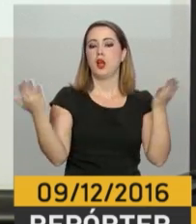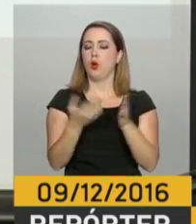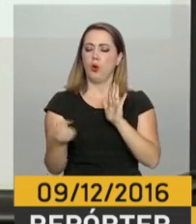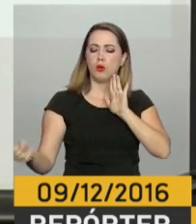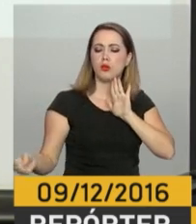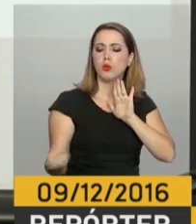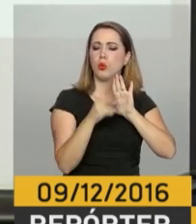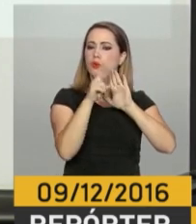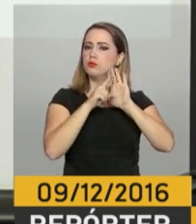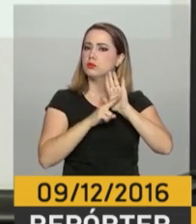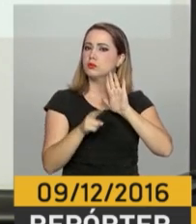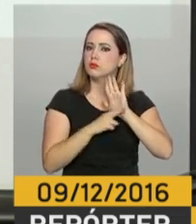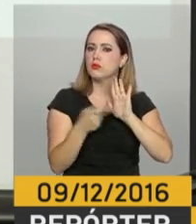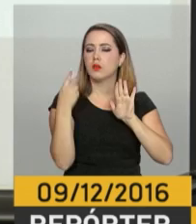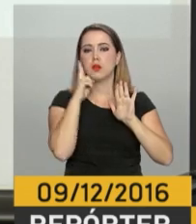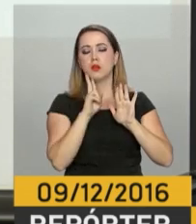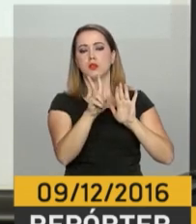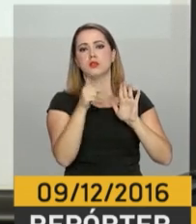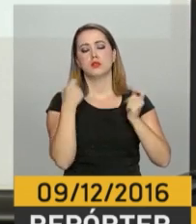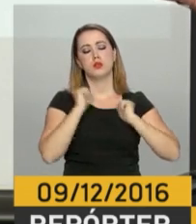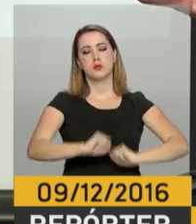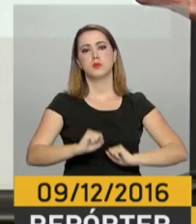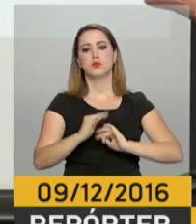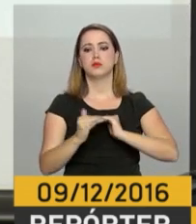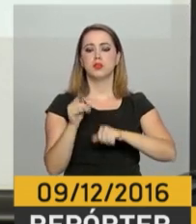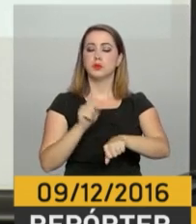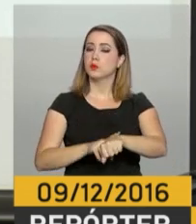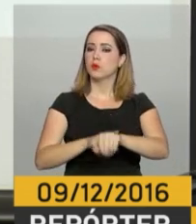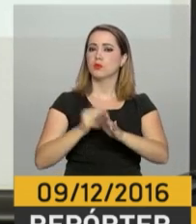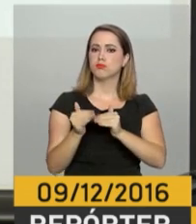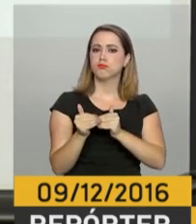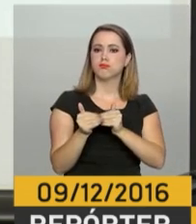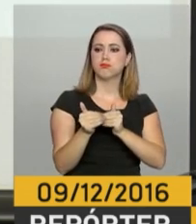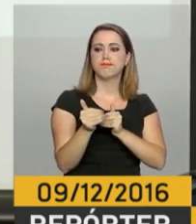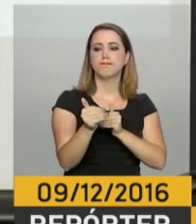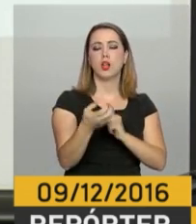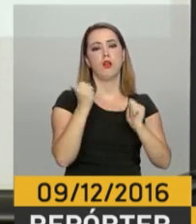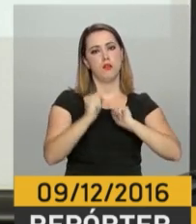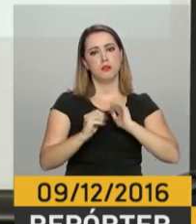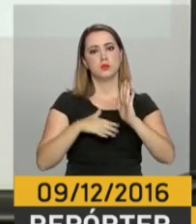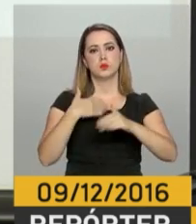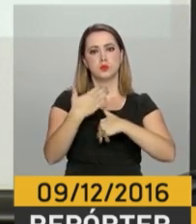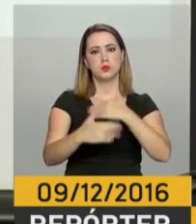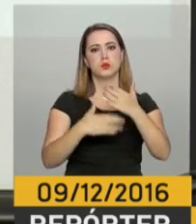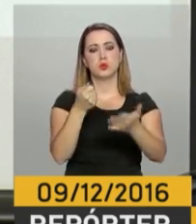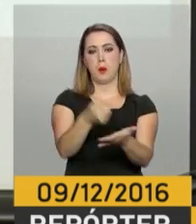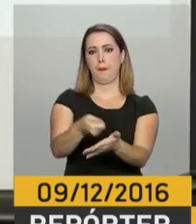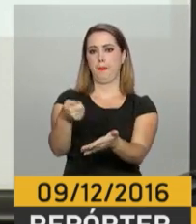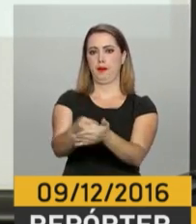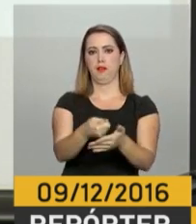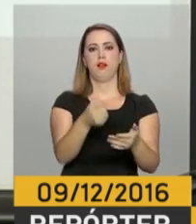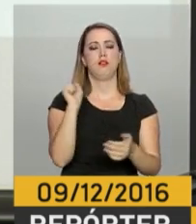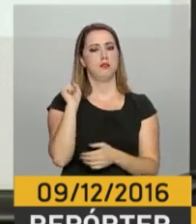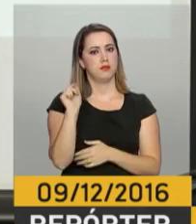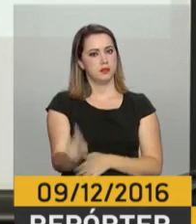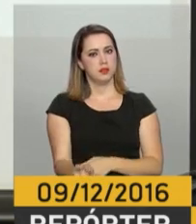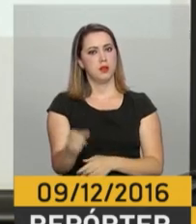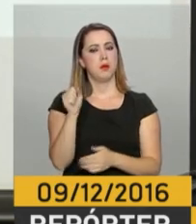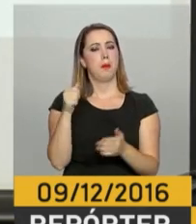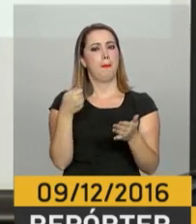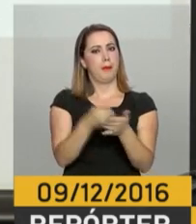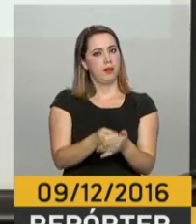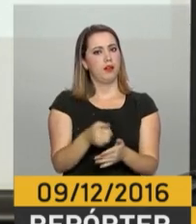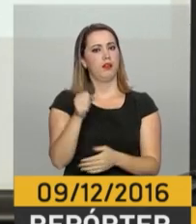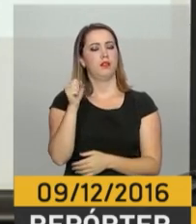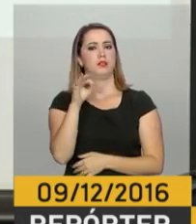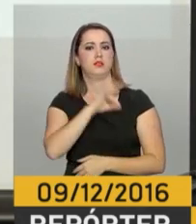neste momento para podermos, dali a pouco tempo, dizer: nós vamos continuar a pagar as aposentadorias, pagar os